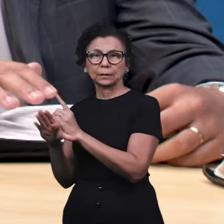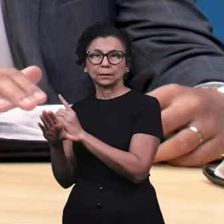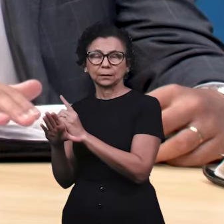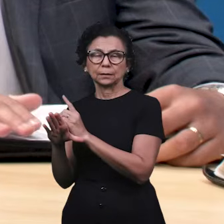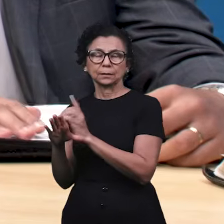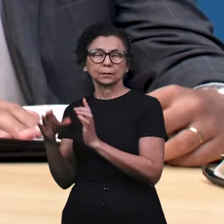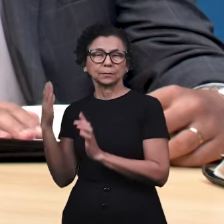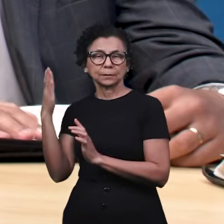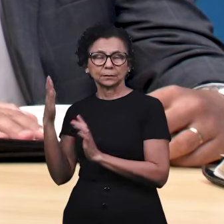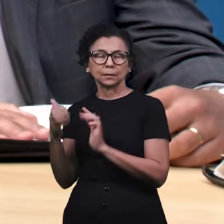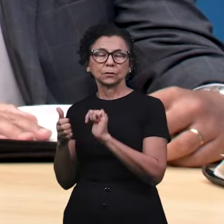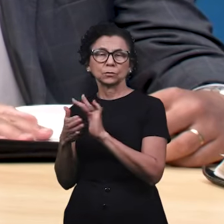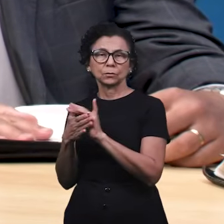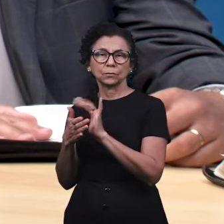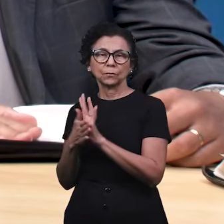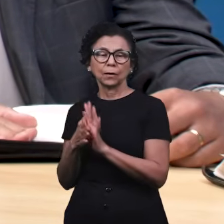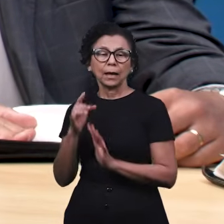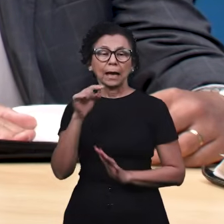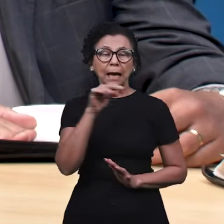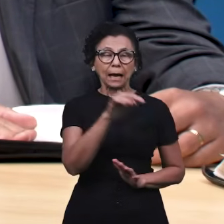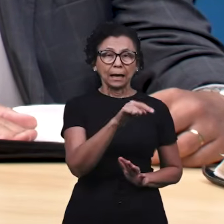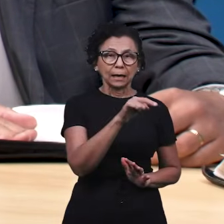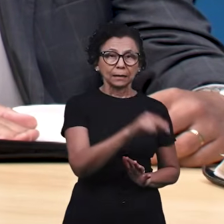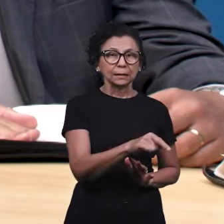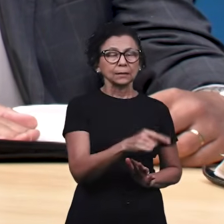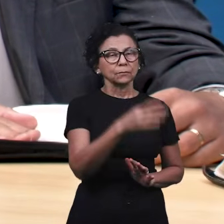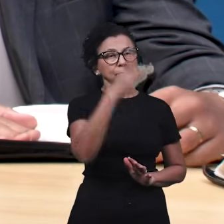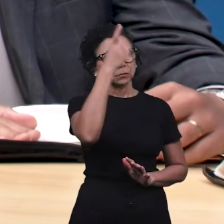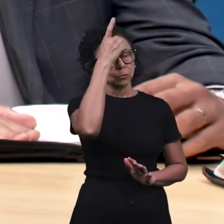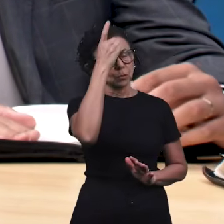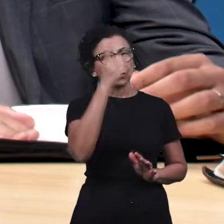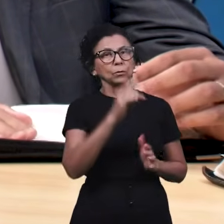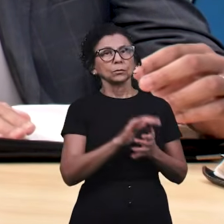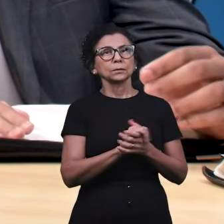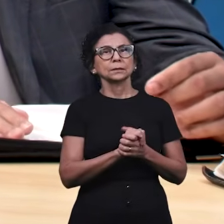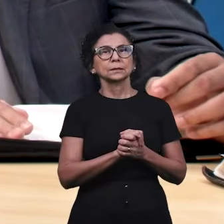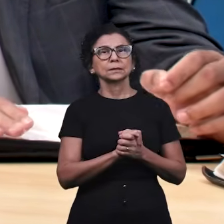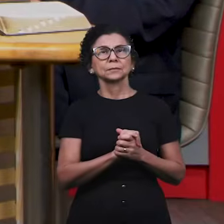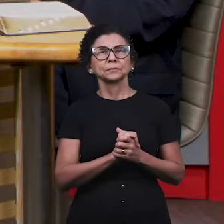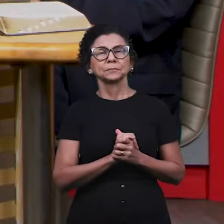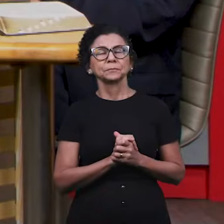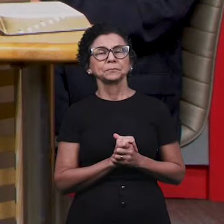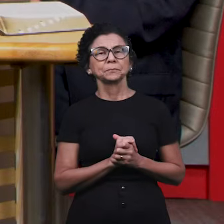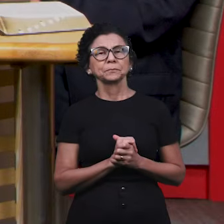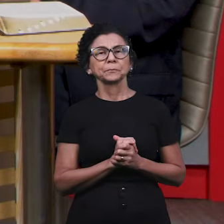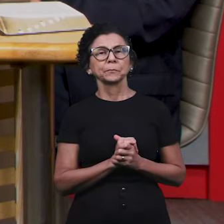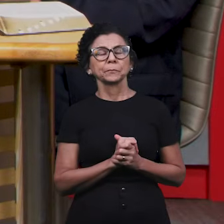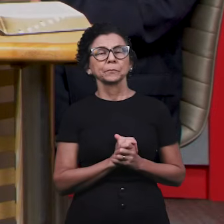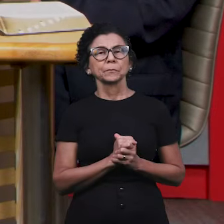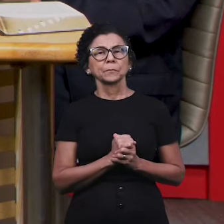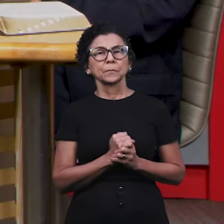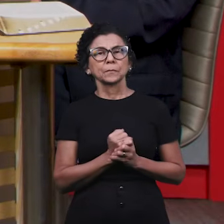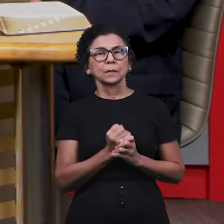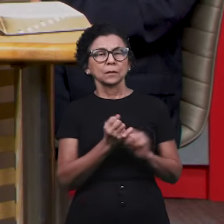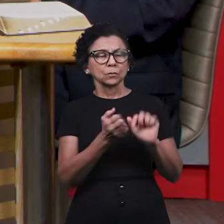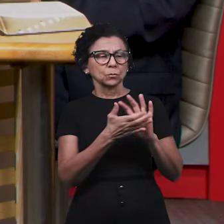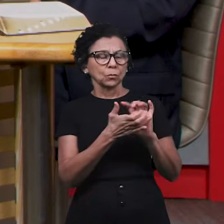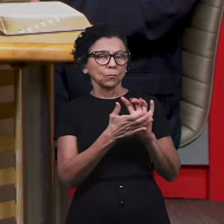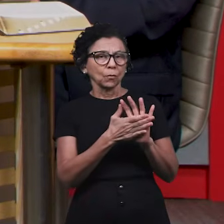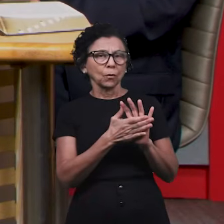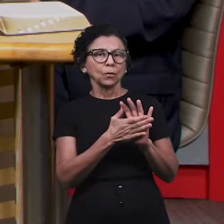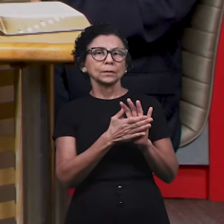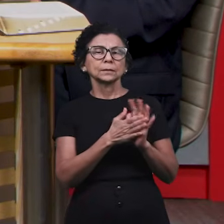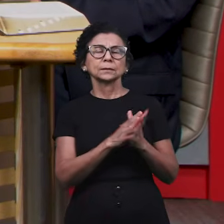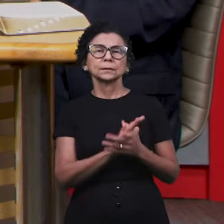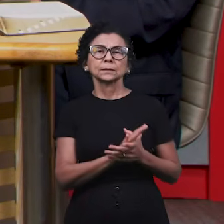louvor para estar tocando, e é isso. O grupo de louvor, ainda voltando, por se tratar de uma coluna,